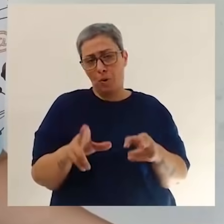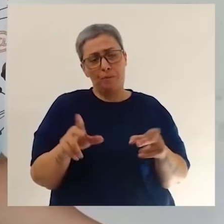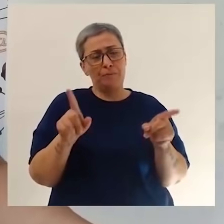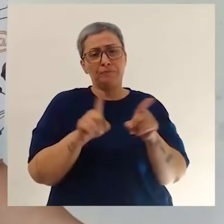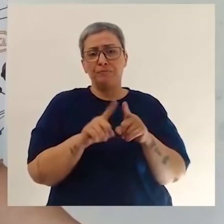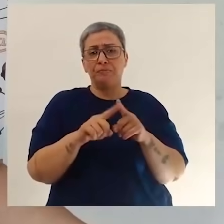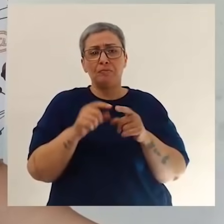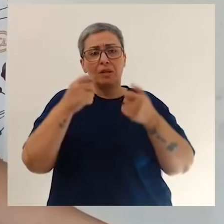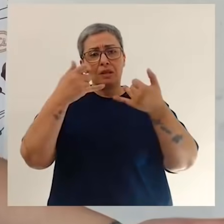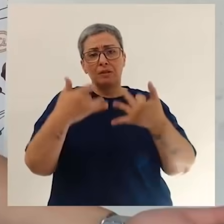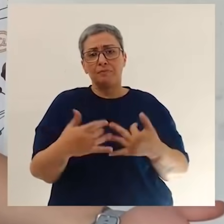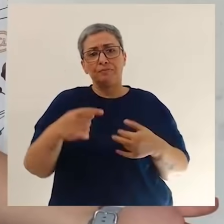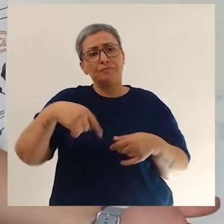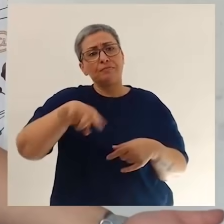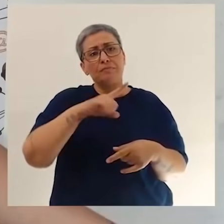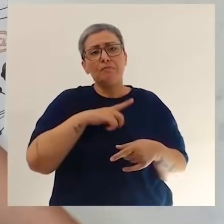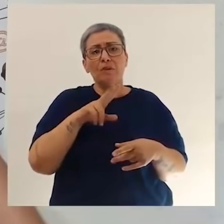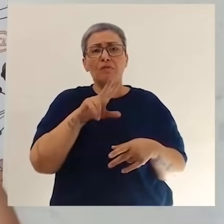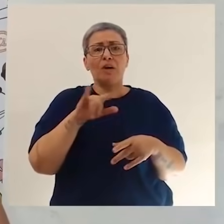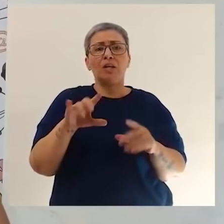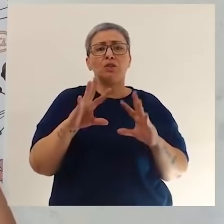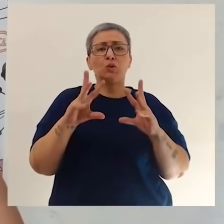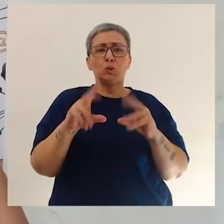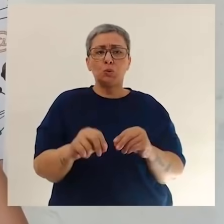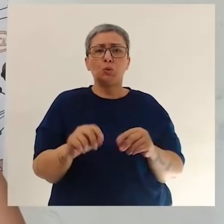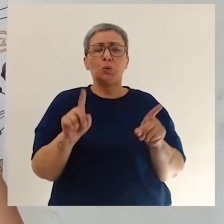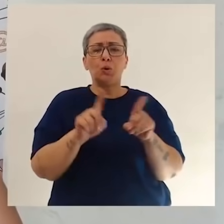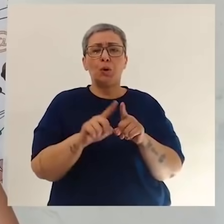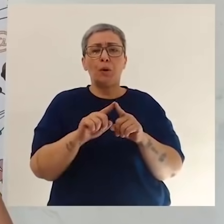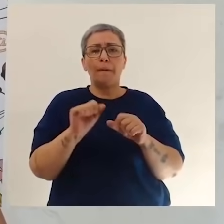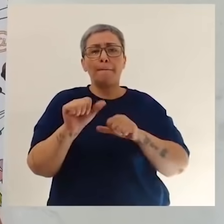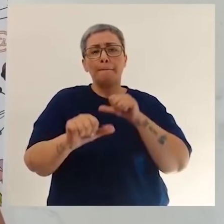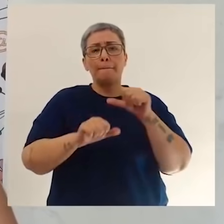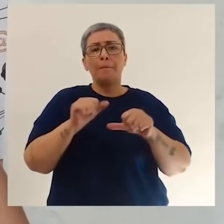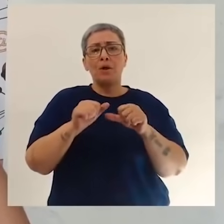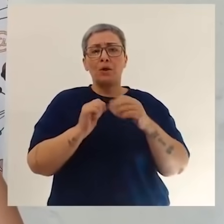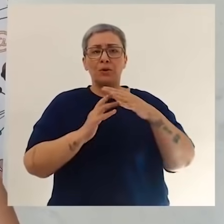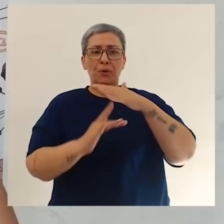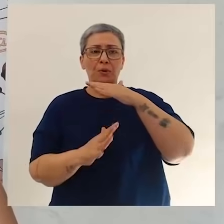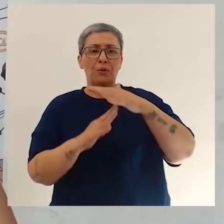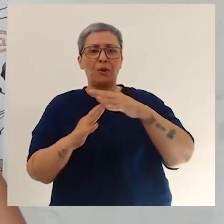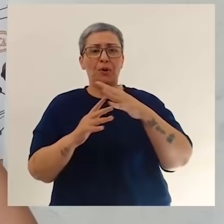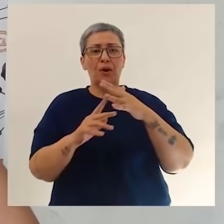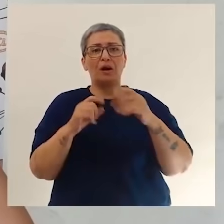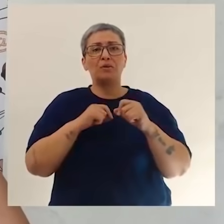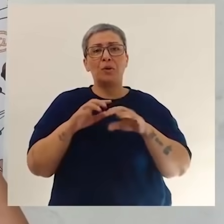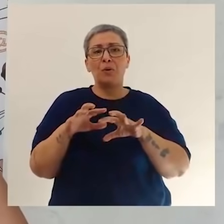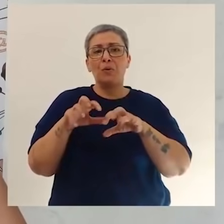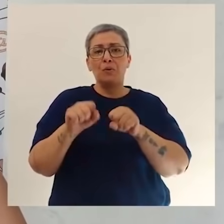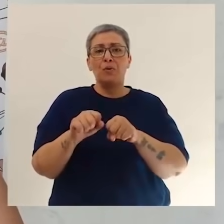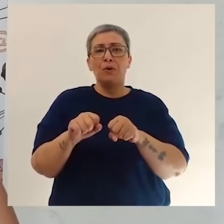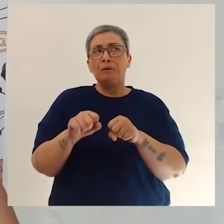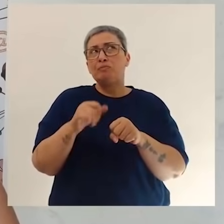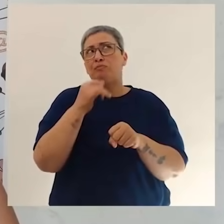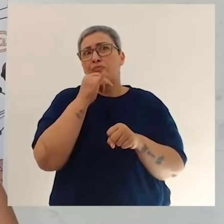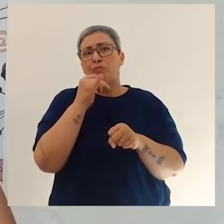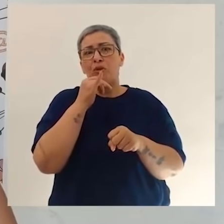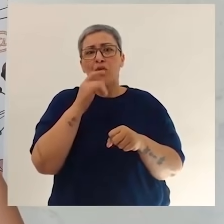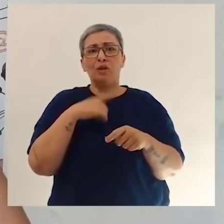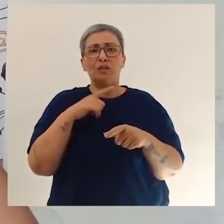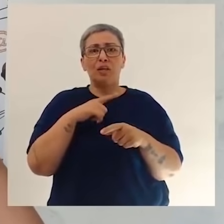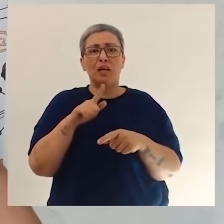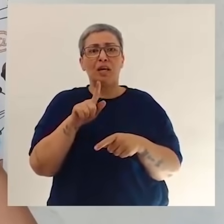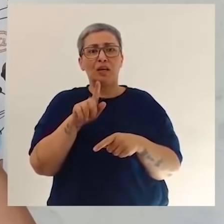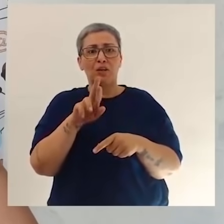mesma coisa de falar para vocês, olha, vamos todos nós agora nos tornarmos imigrantes e ocupar